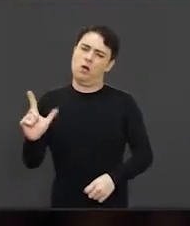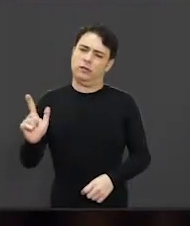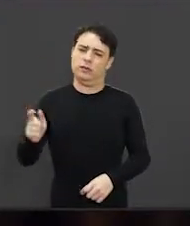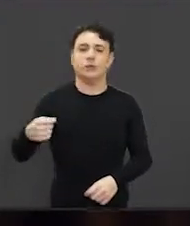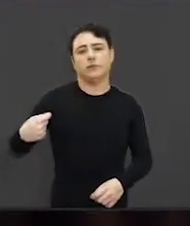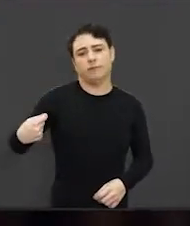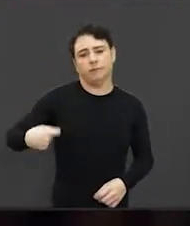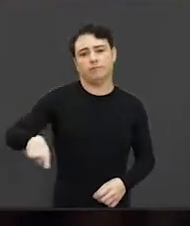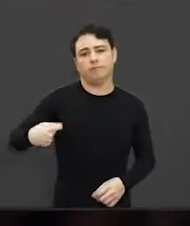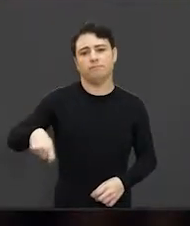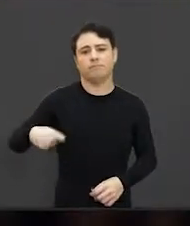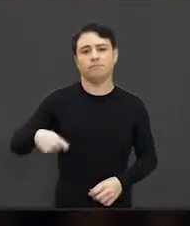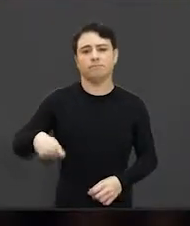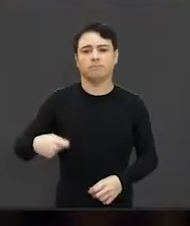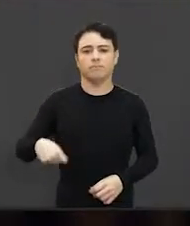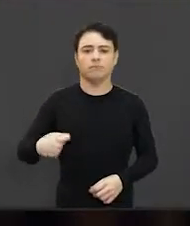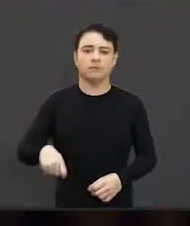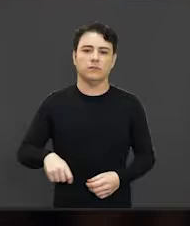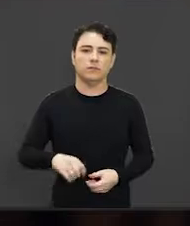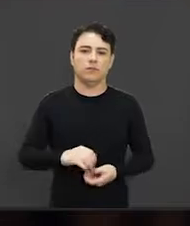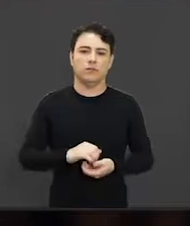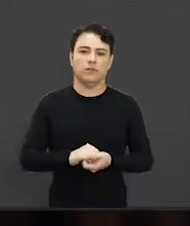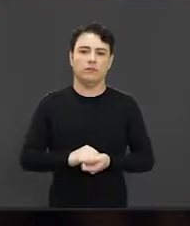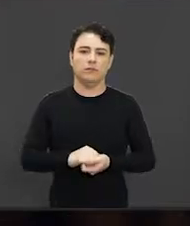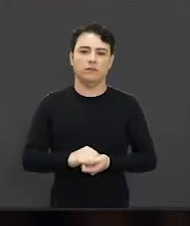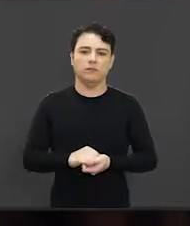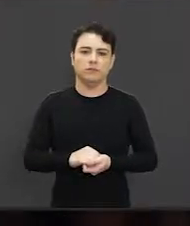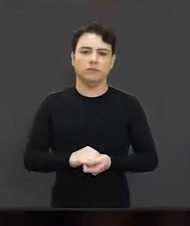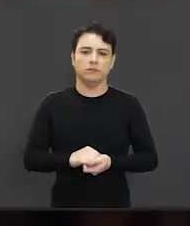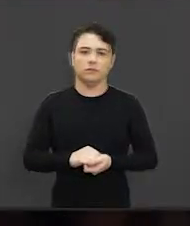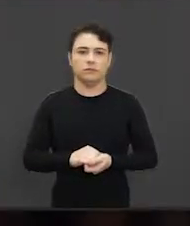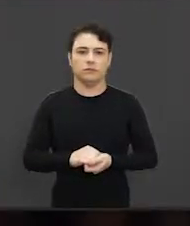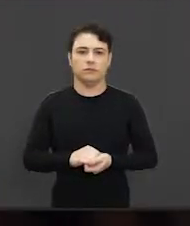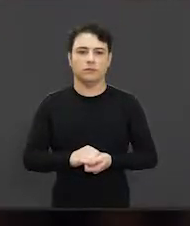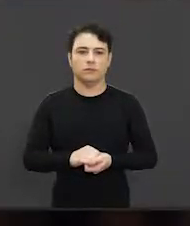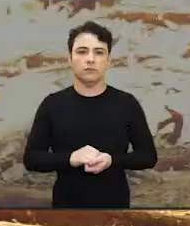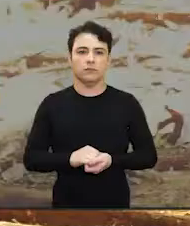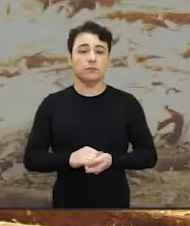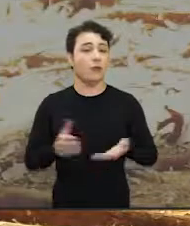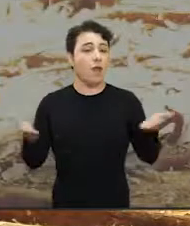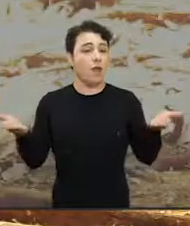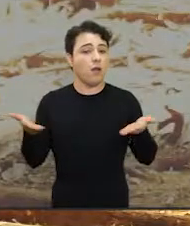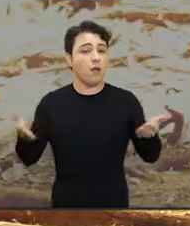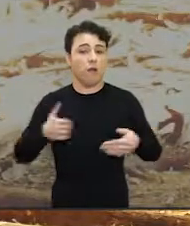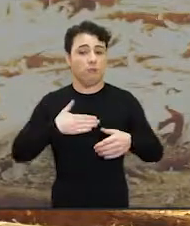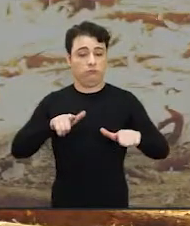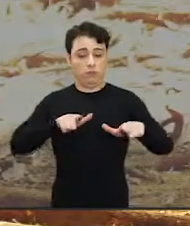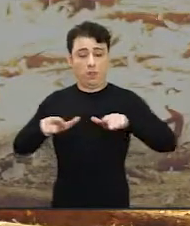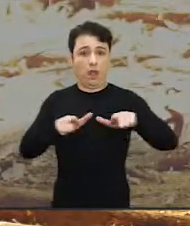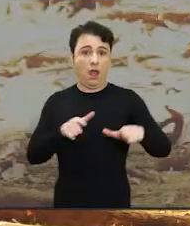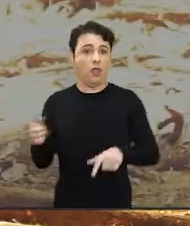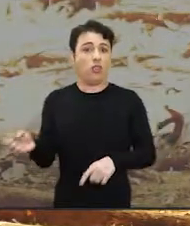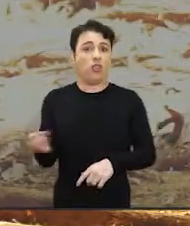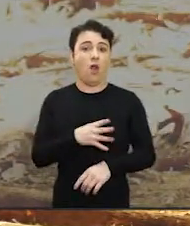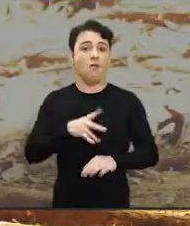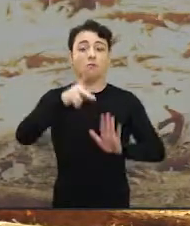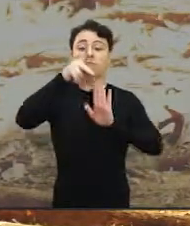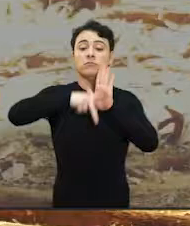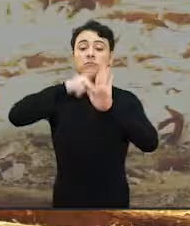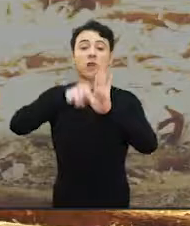para o músico, acho que tem um cuidado, mas ainda não é o ideal. Meu trabalho atual, eu